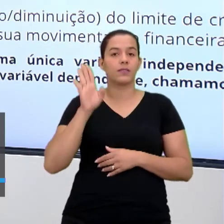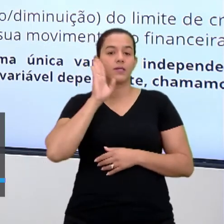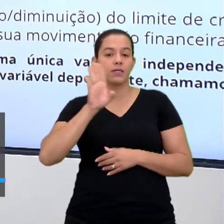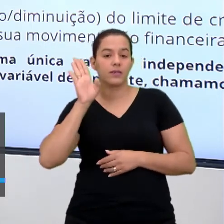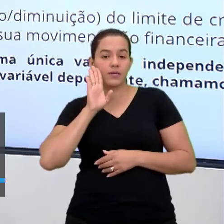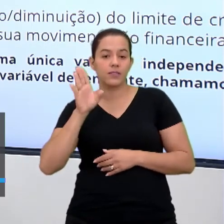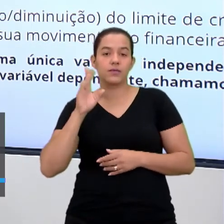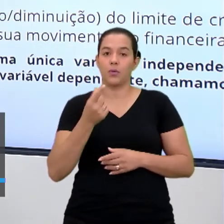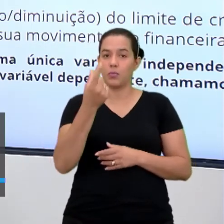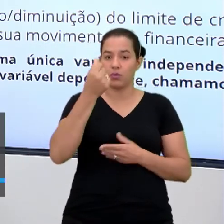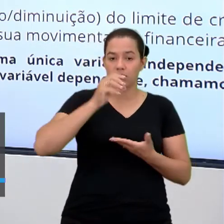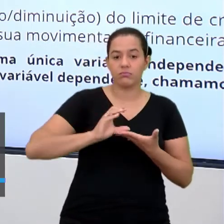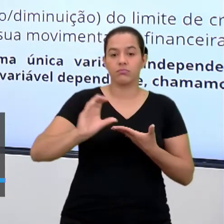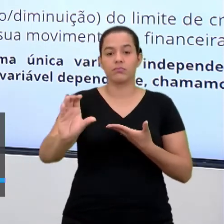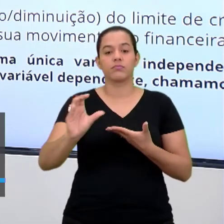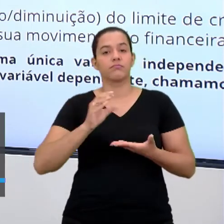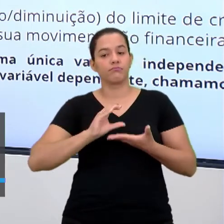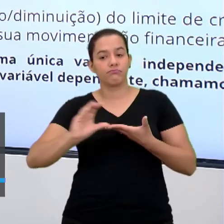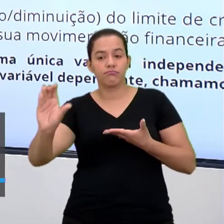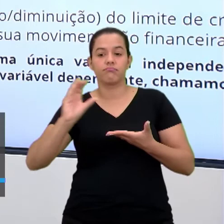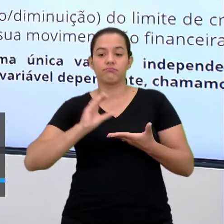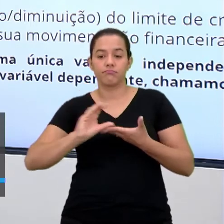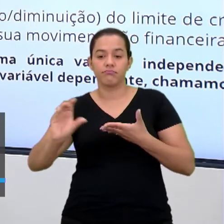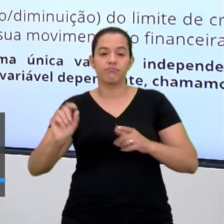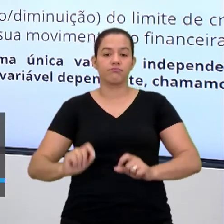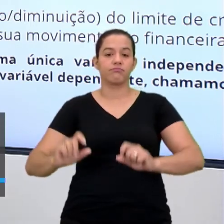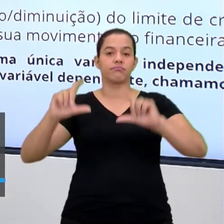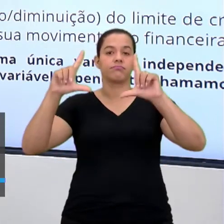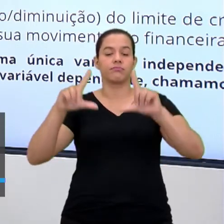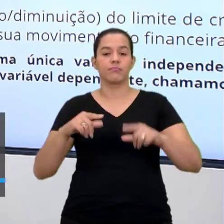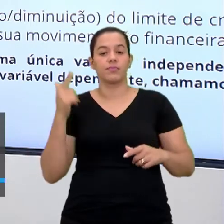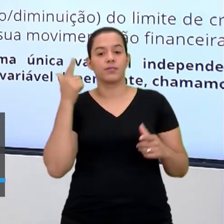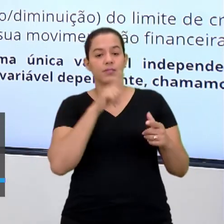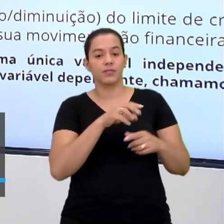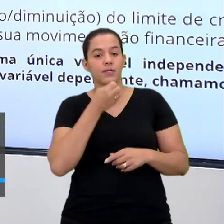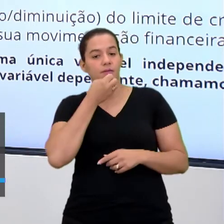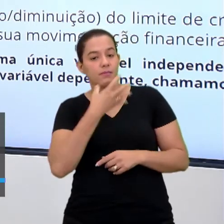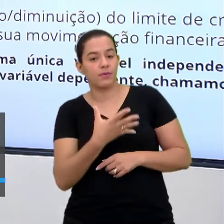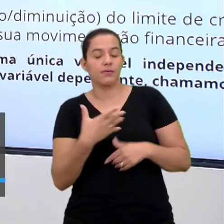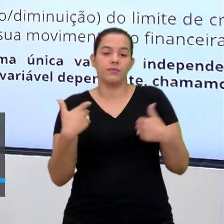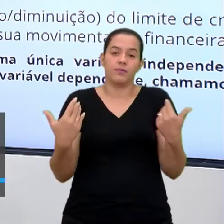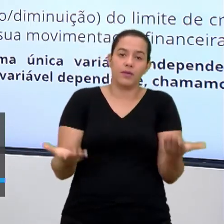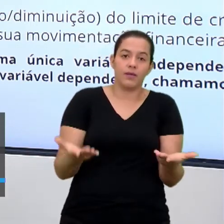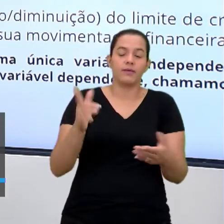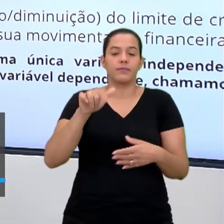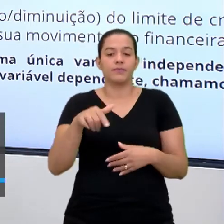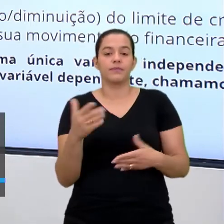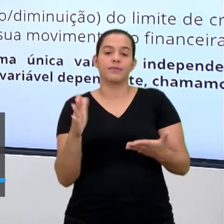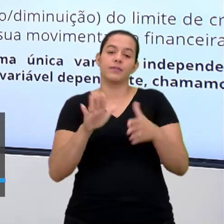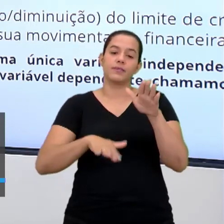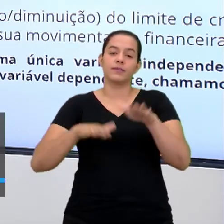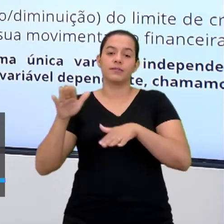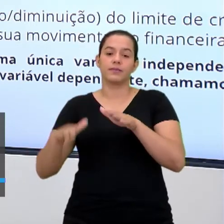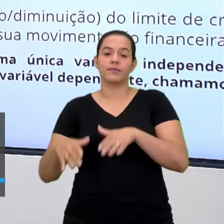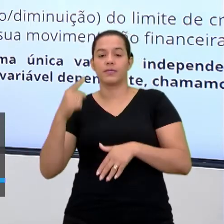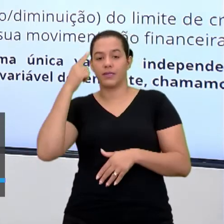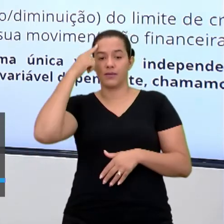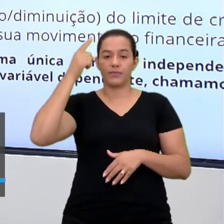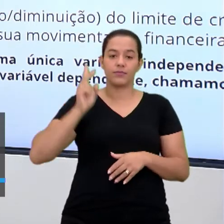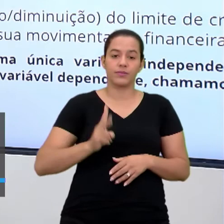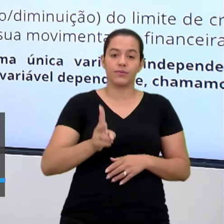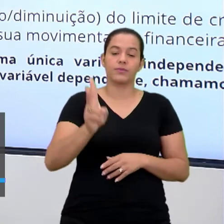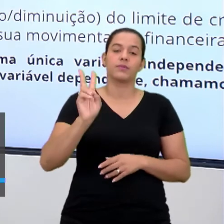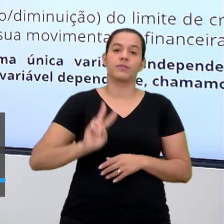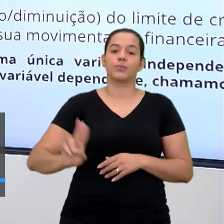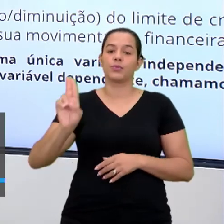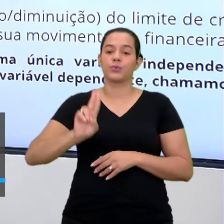dar crédito para ele, vamos aumentar, tá? Isso é bom, em determinadas situações, mas você tem que lembrar que toda vez que você